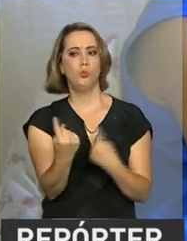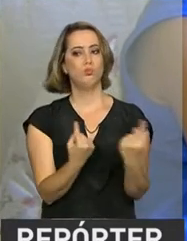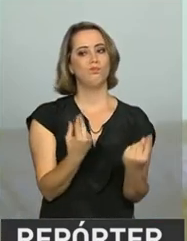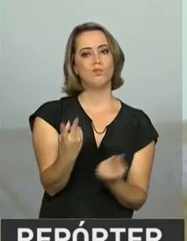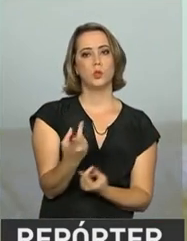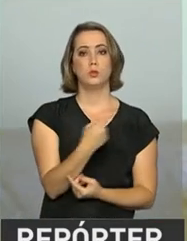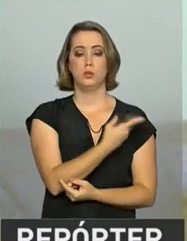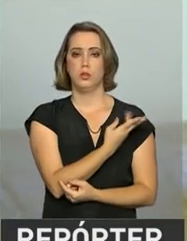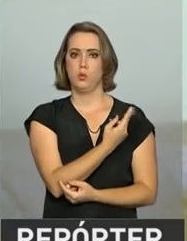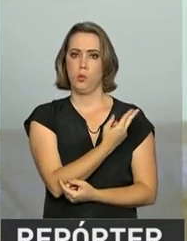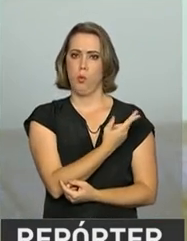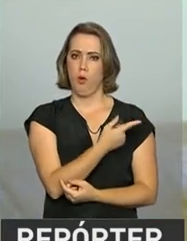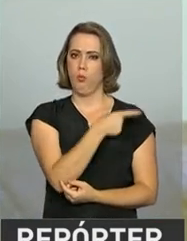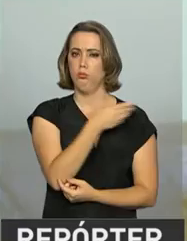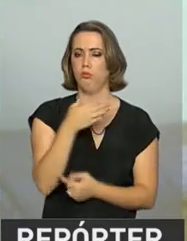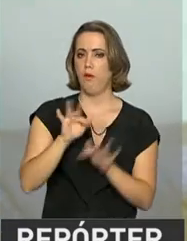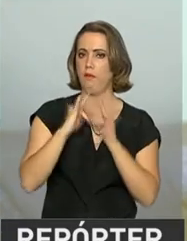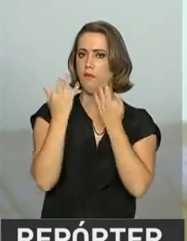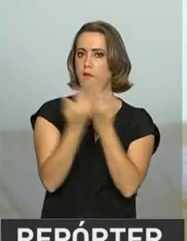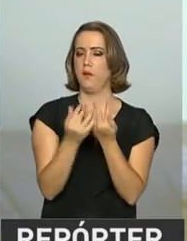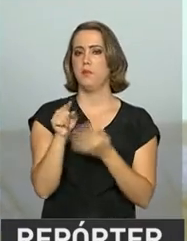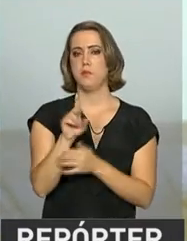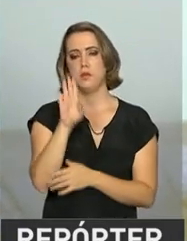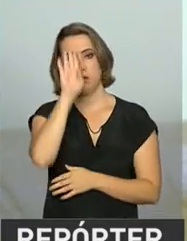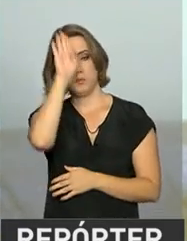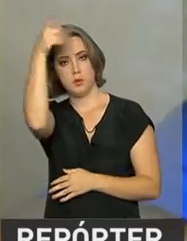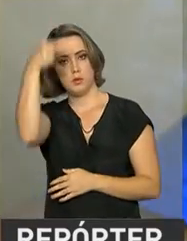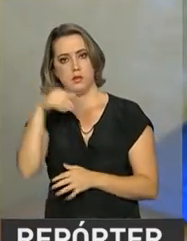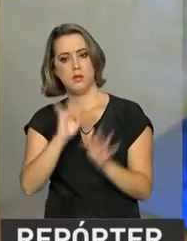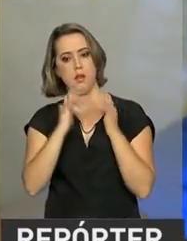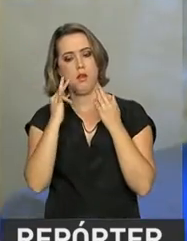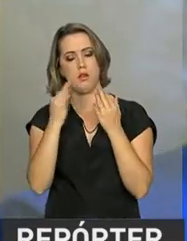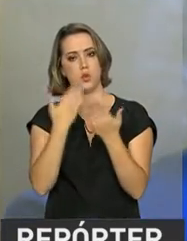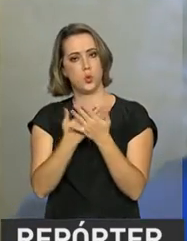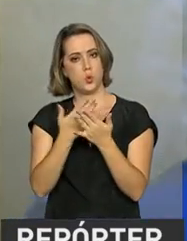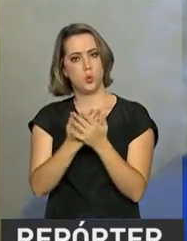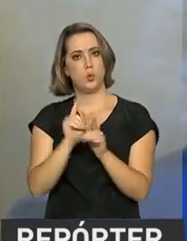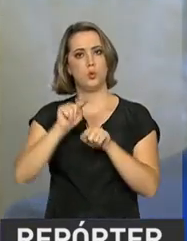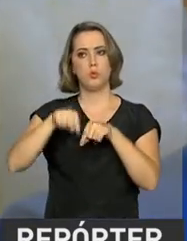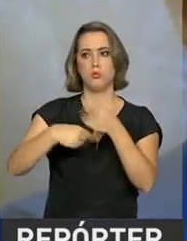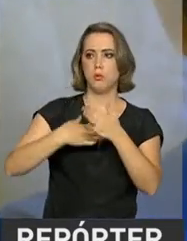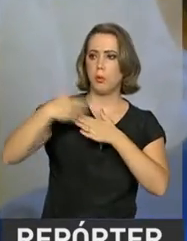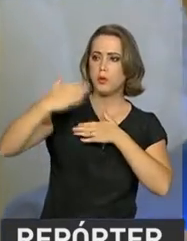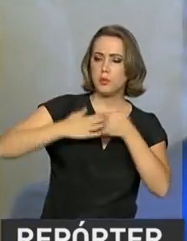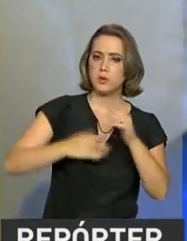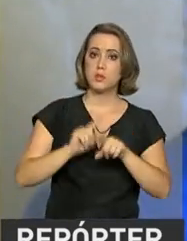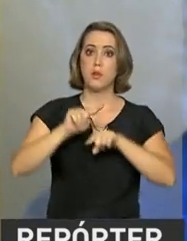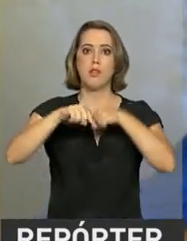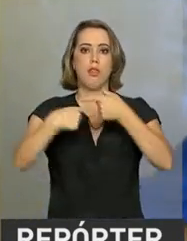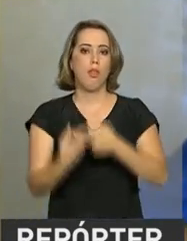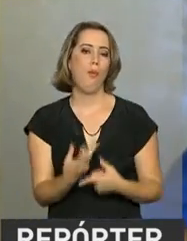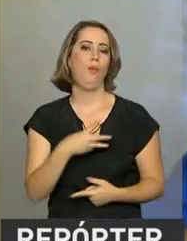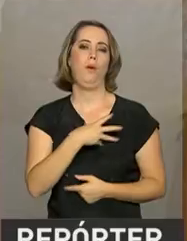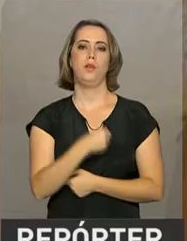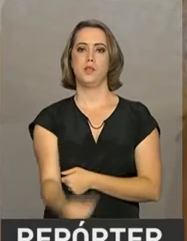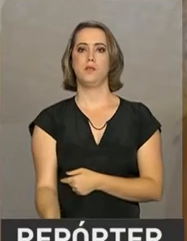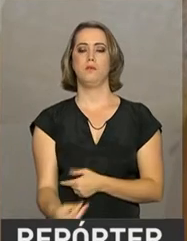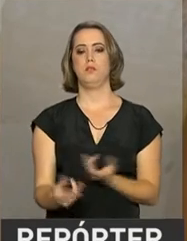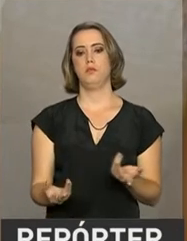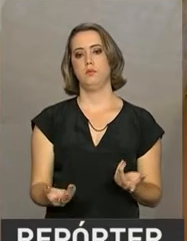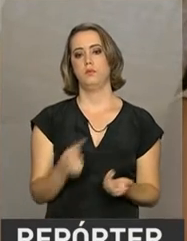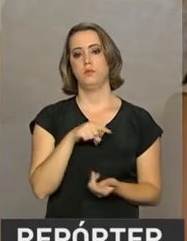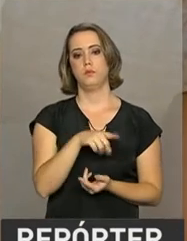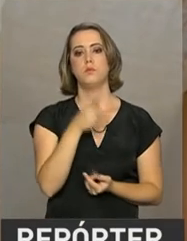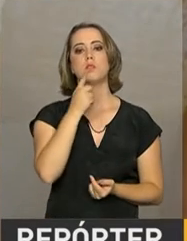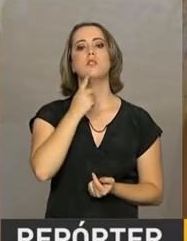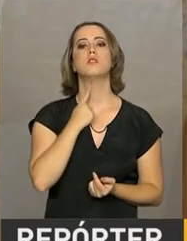e organizaram a vida profissional eu estou para só depois encomendar o pedro filho único do casal à vontade